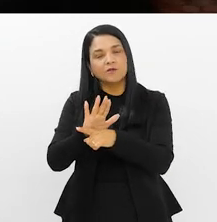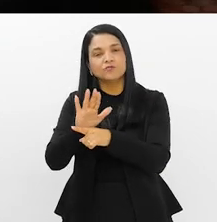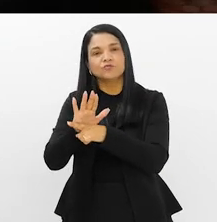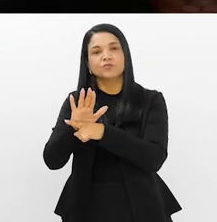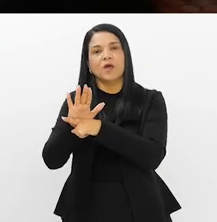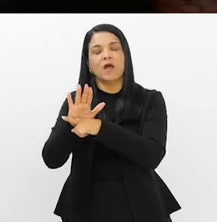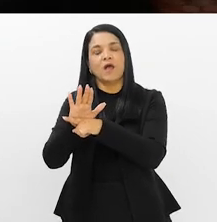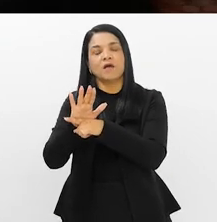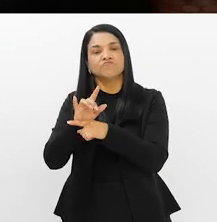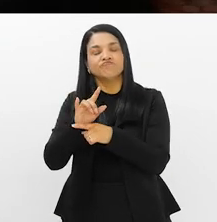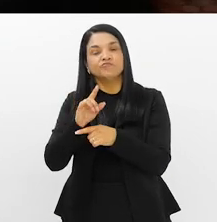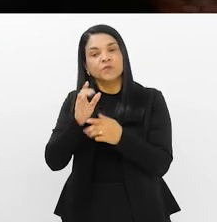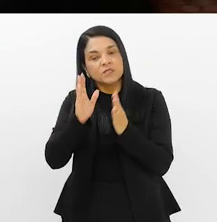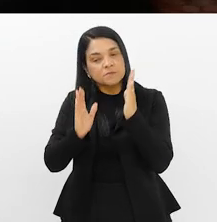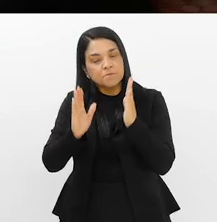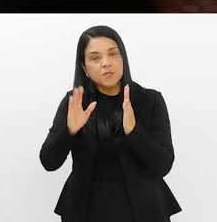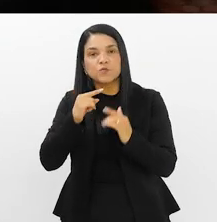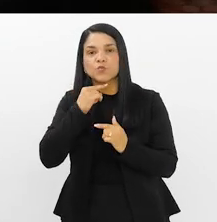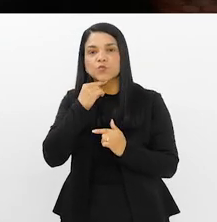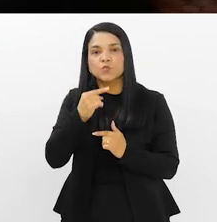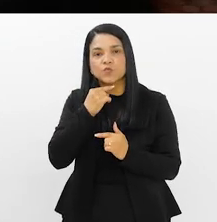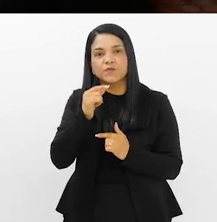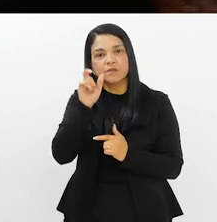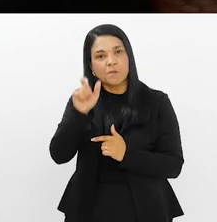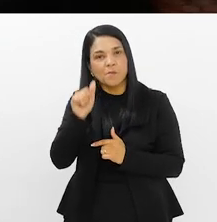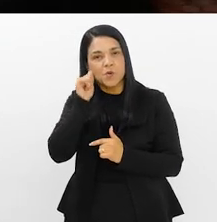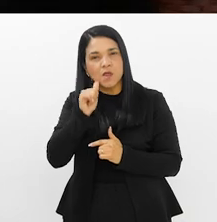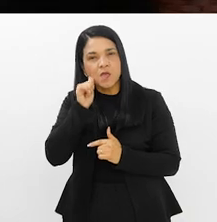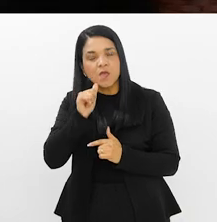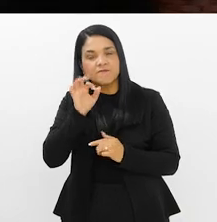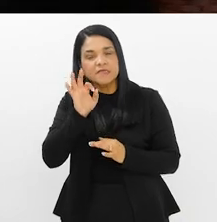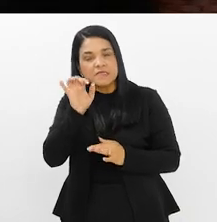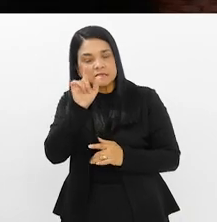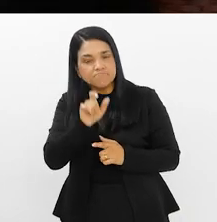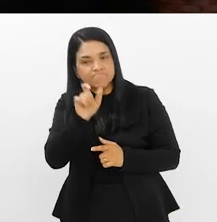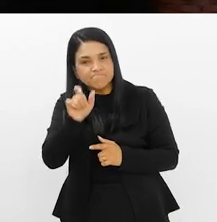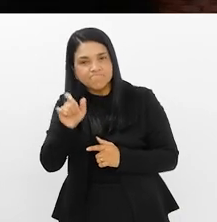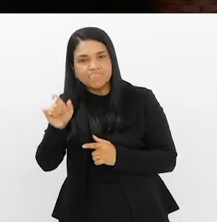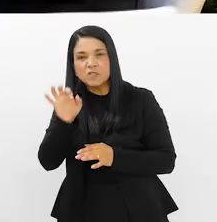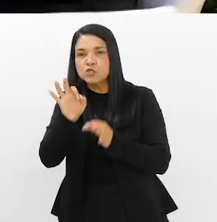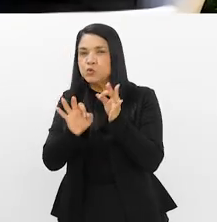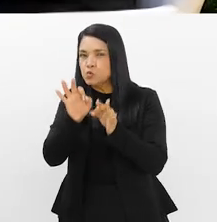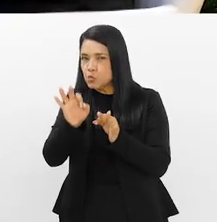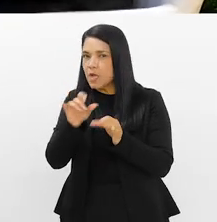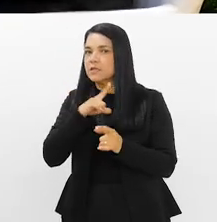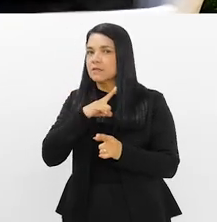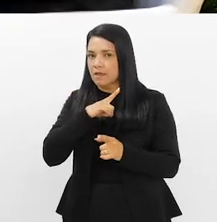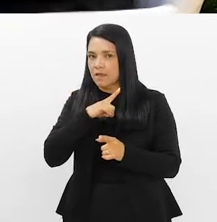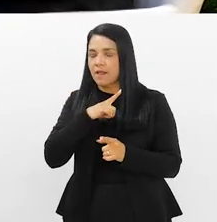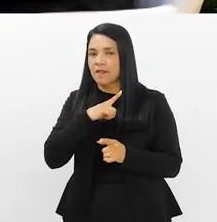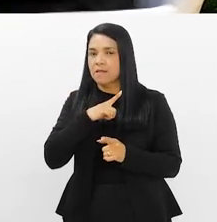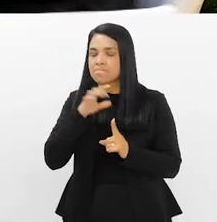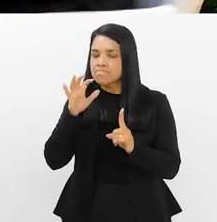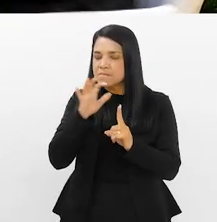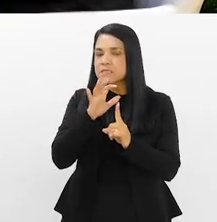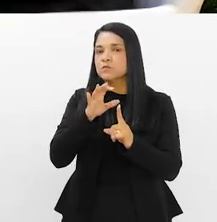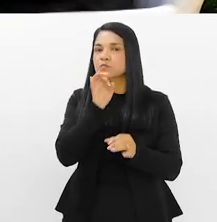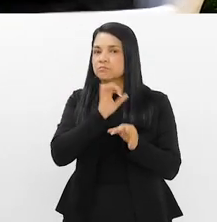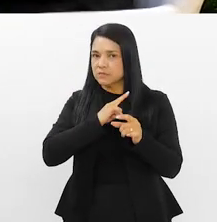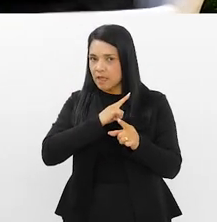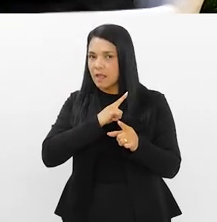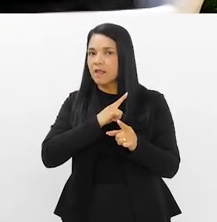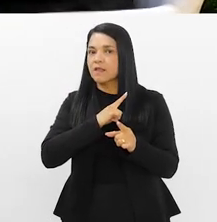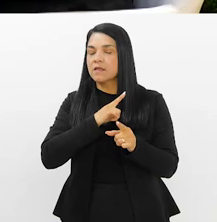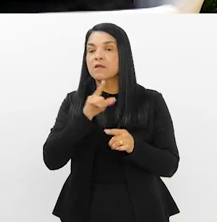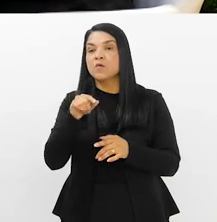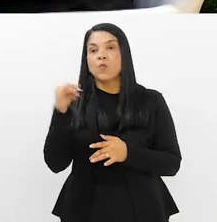rede de apoio no momento de dúvida da mulher, que muitas vezes é tão julgada e tão pressionada. O mais importante, né,